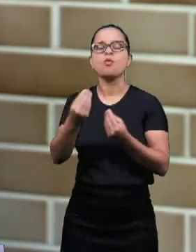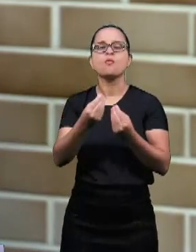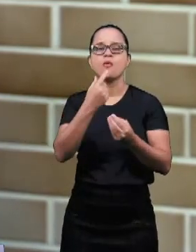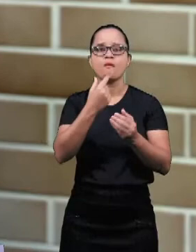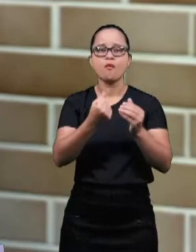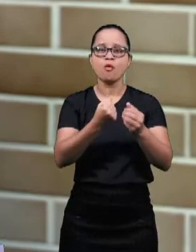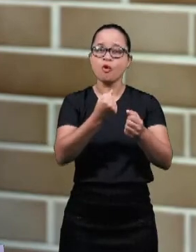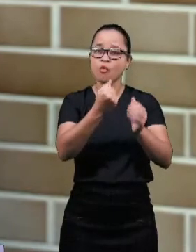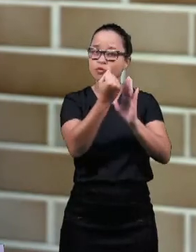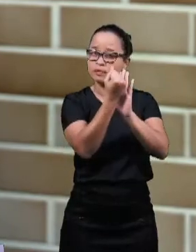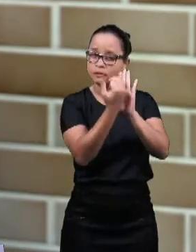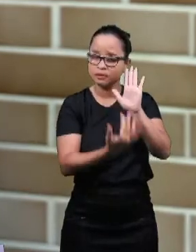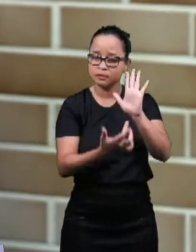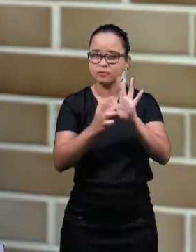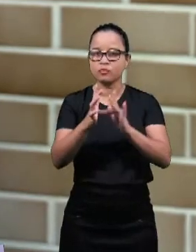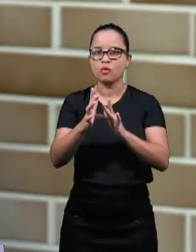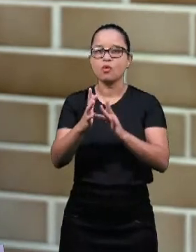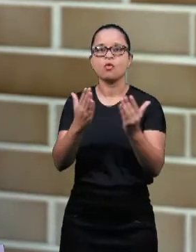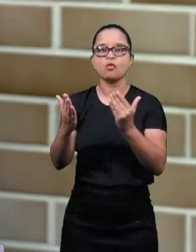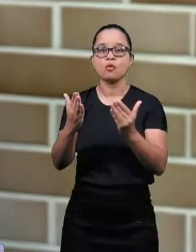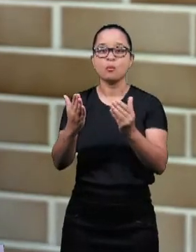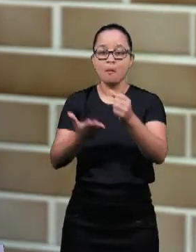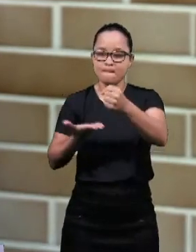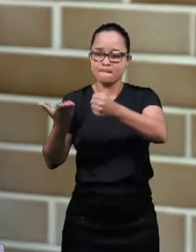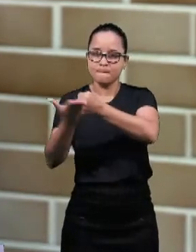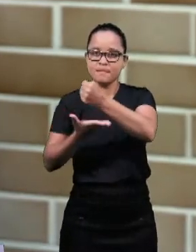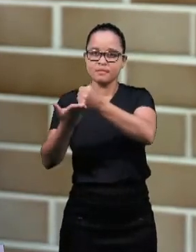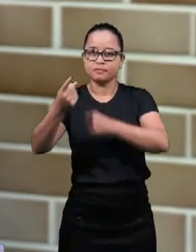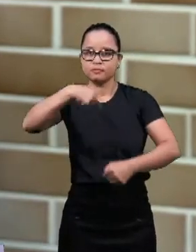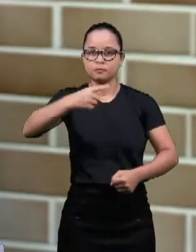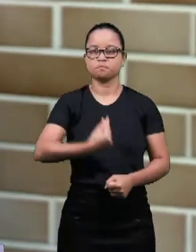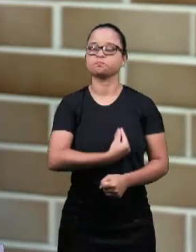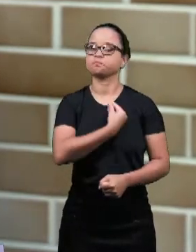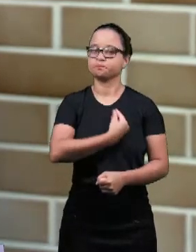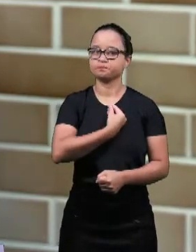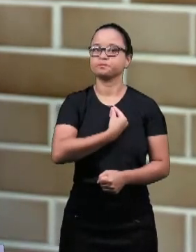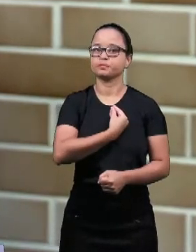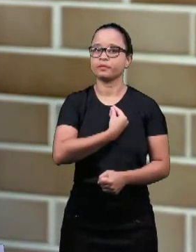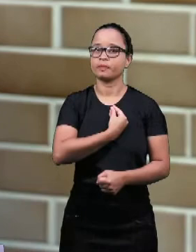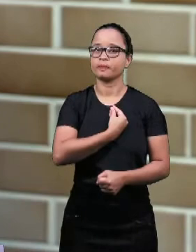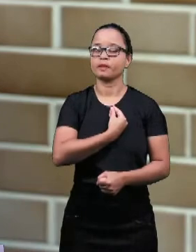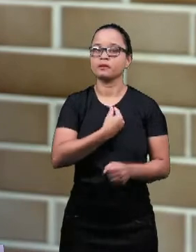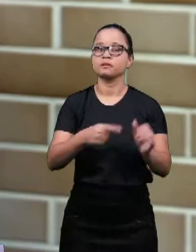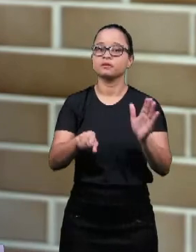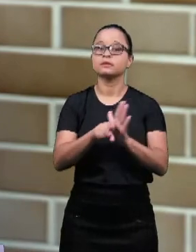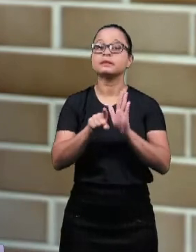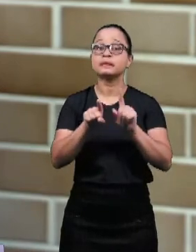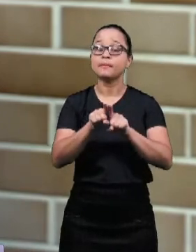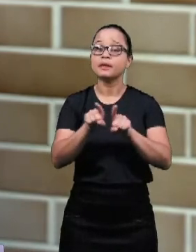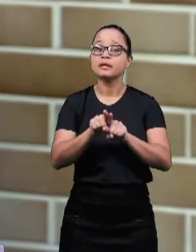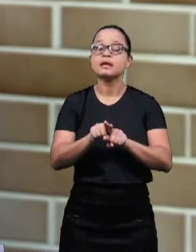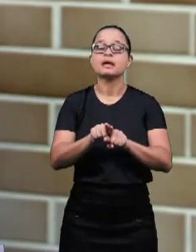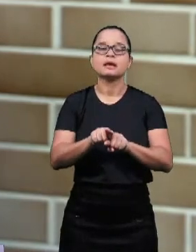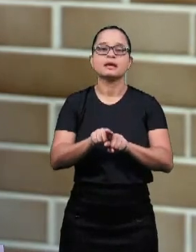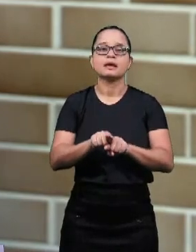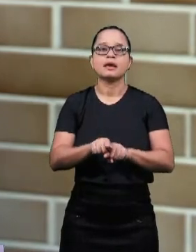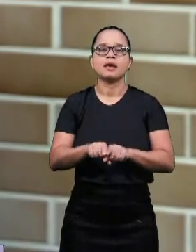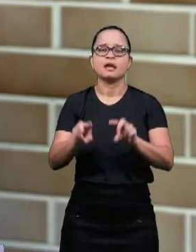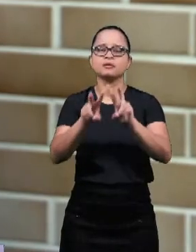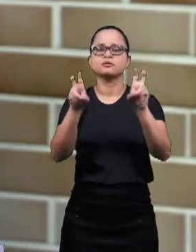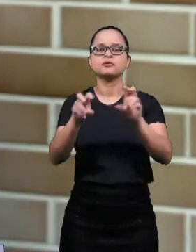da obra do Senhor em nosso meio. Muito bem, ele cita até o texto de Apocalipse,